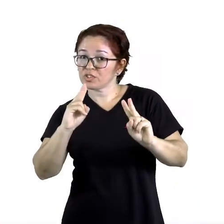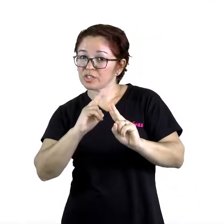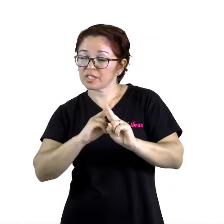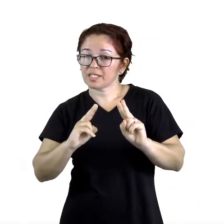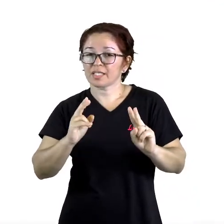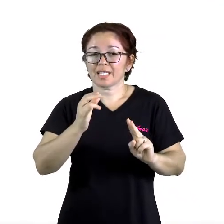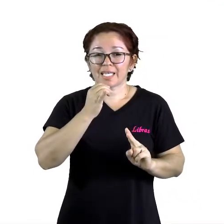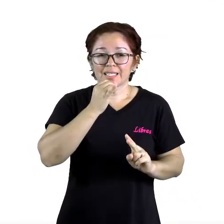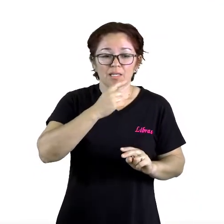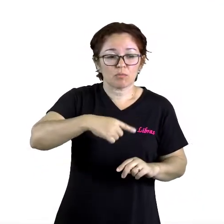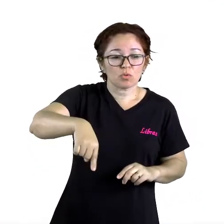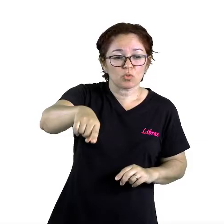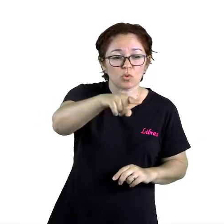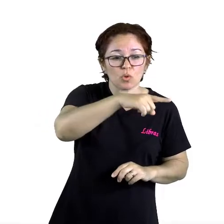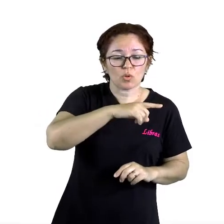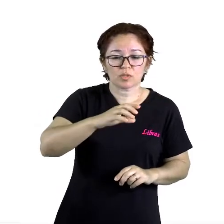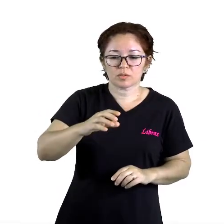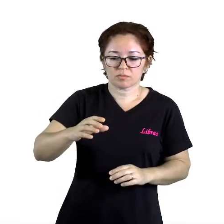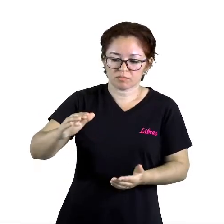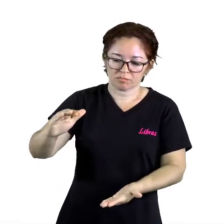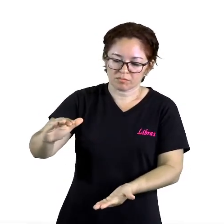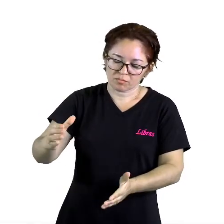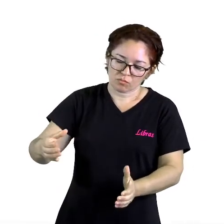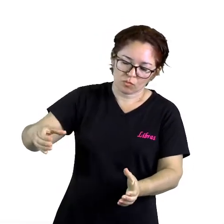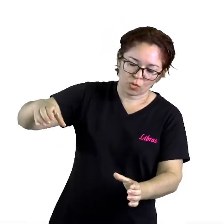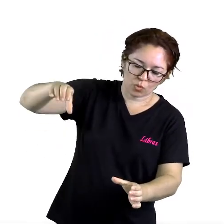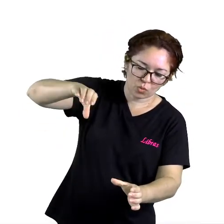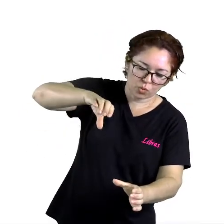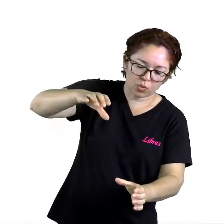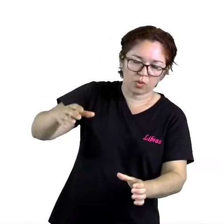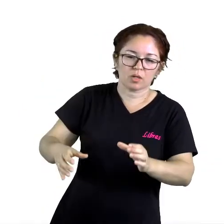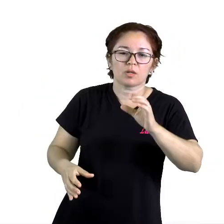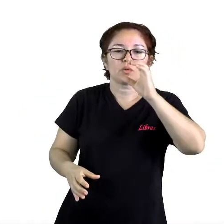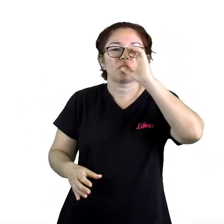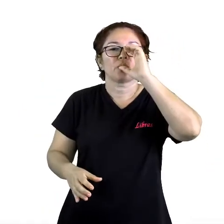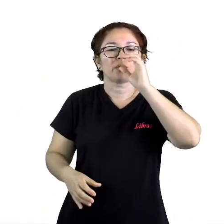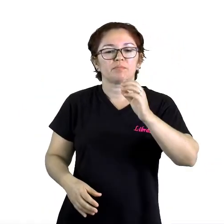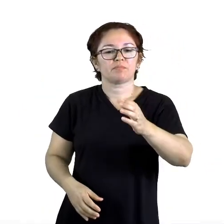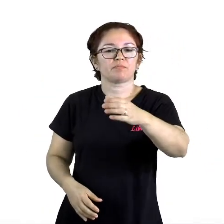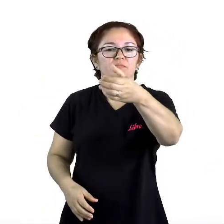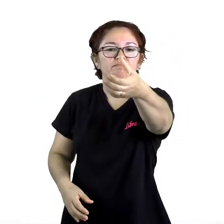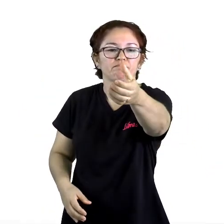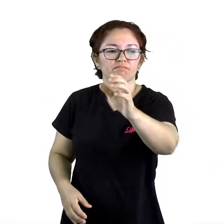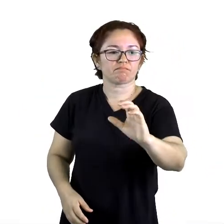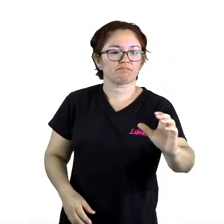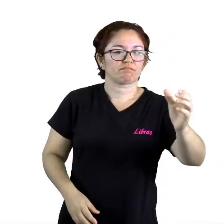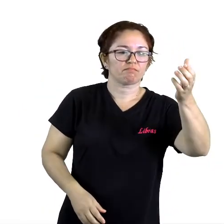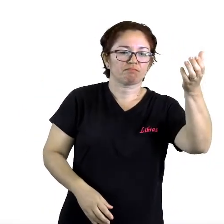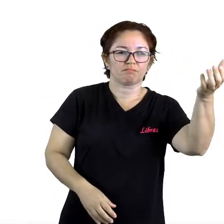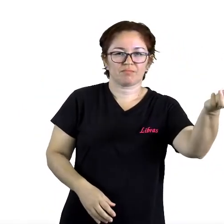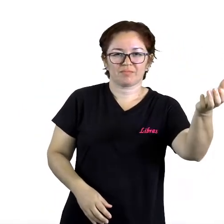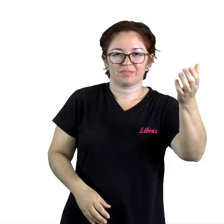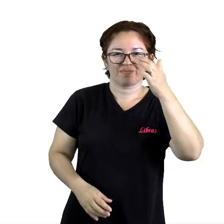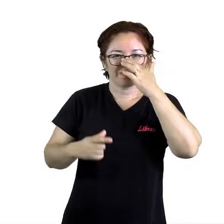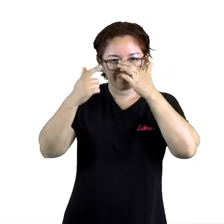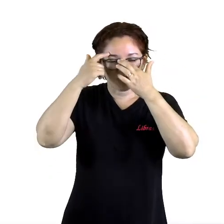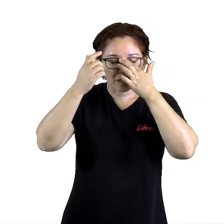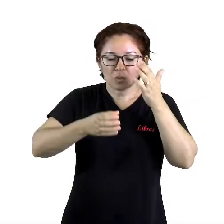água do pote. Bebíamos é o verbo. Quem que bebia aqui,